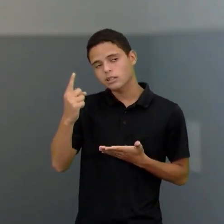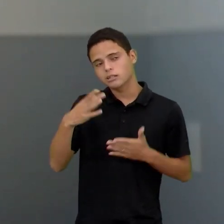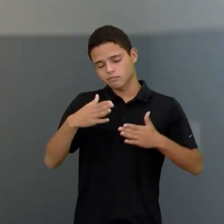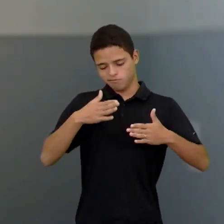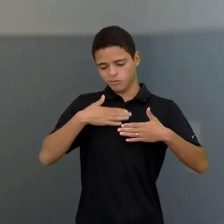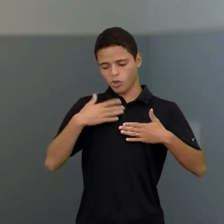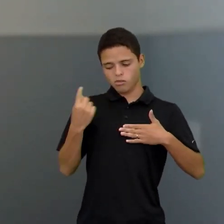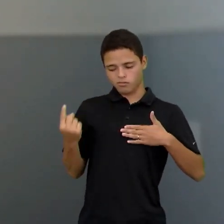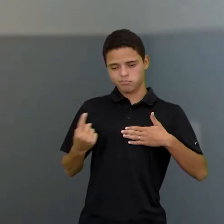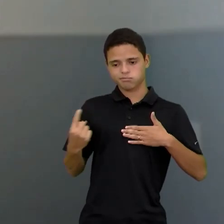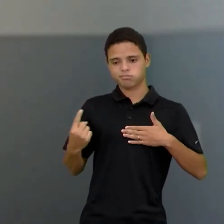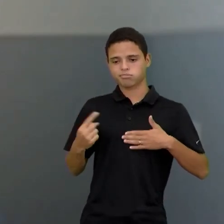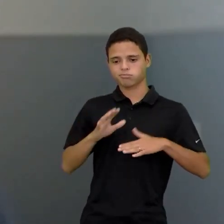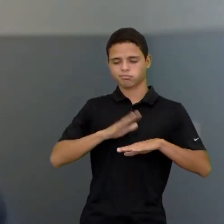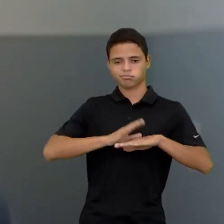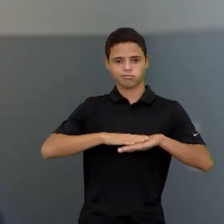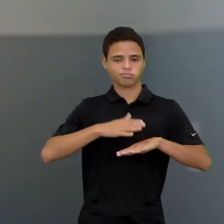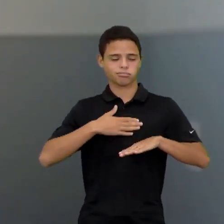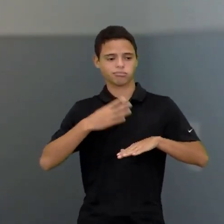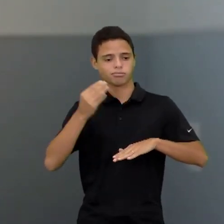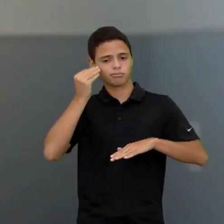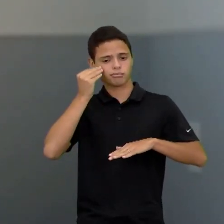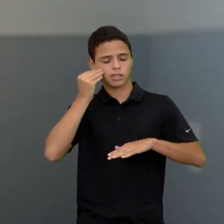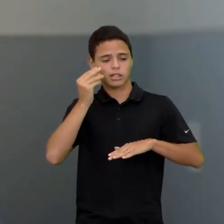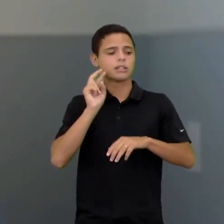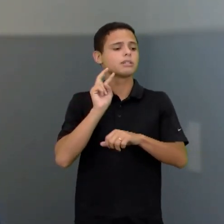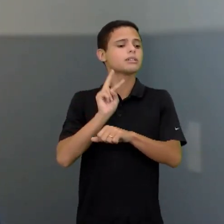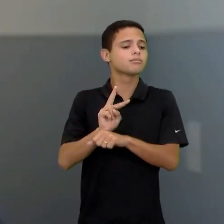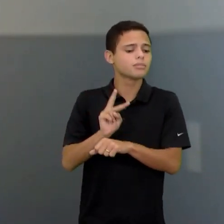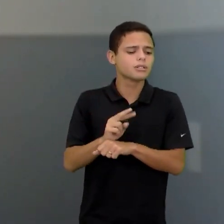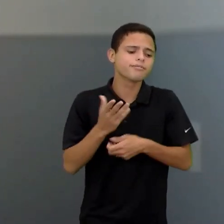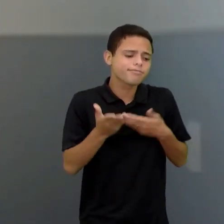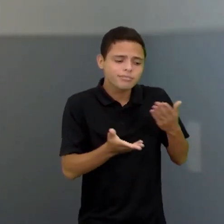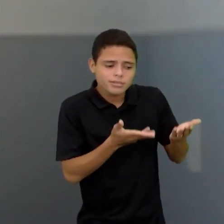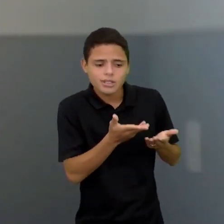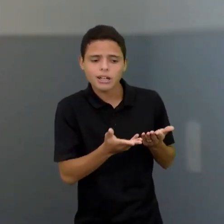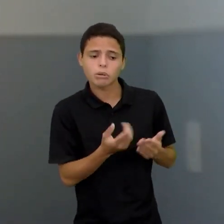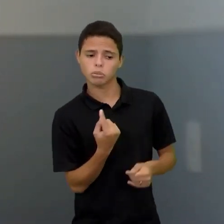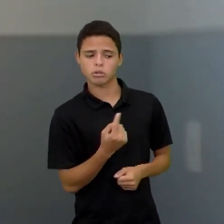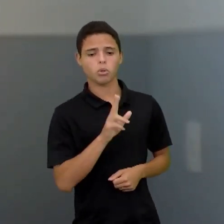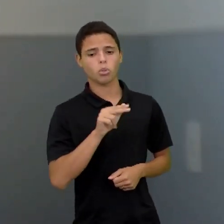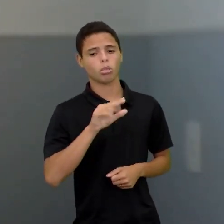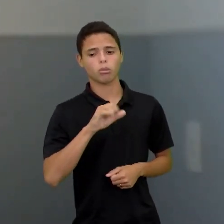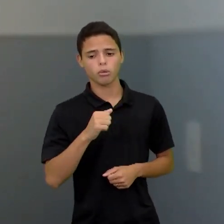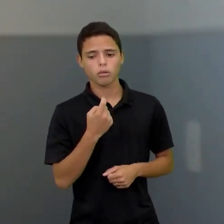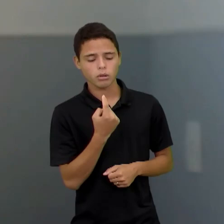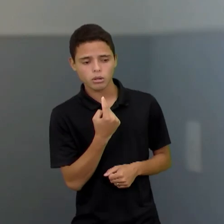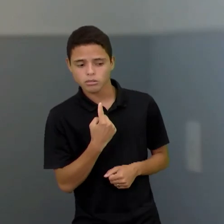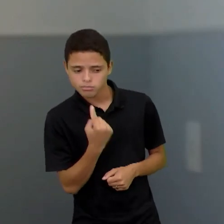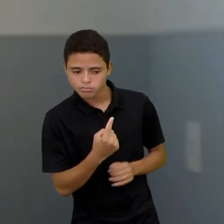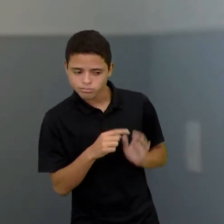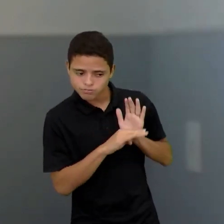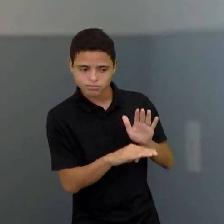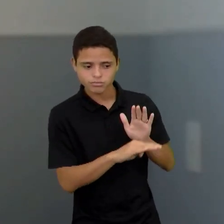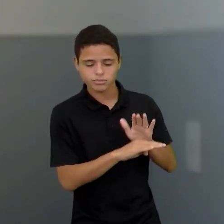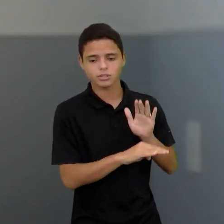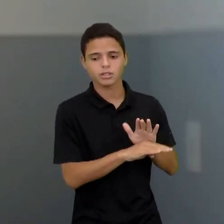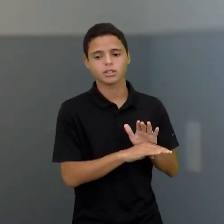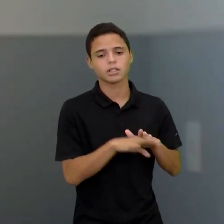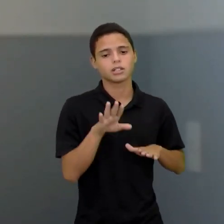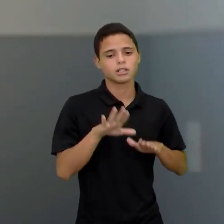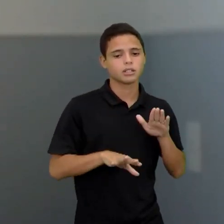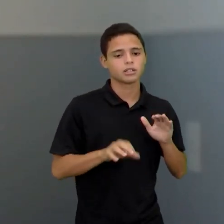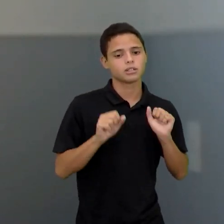própria, às vezes até numa tentativa de proteger essa pessoa com deficiência, às vezes a gente corre o risco